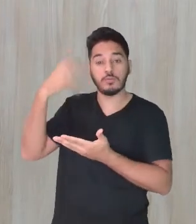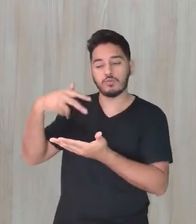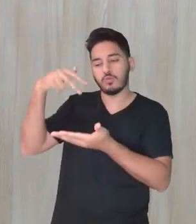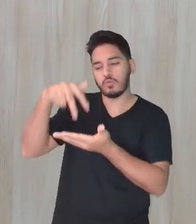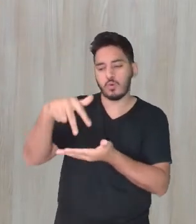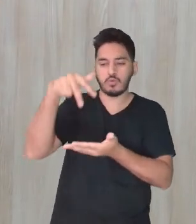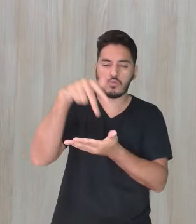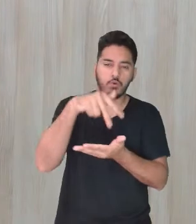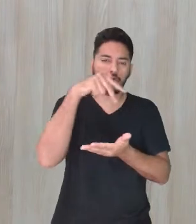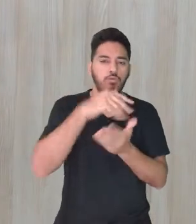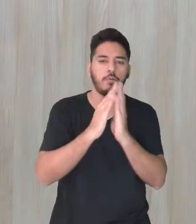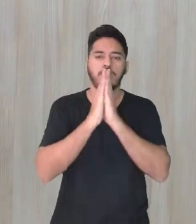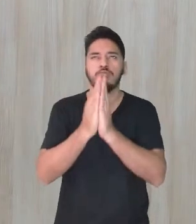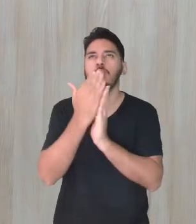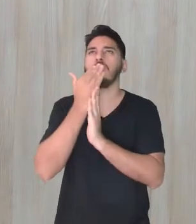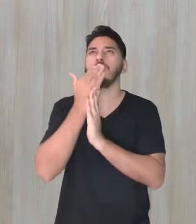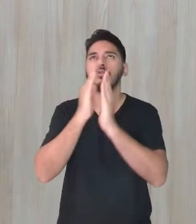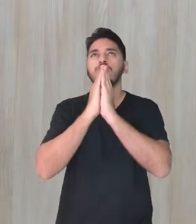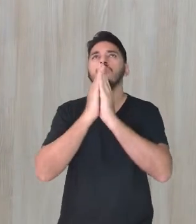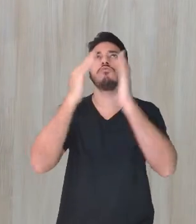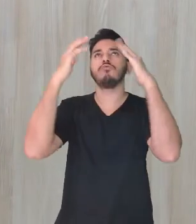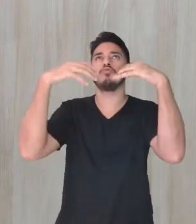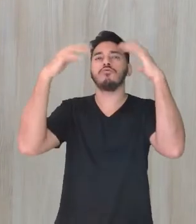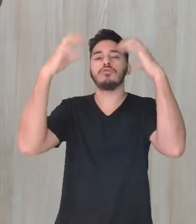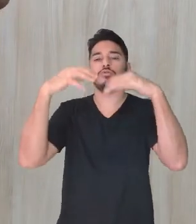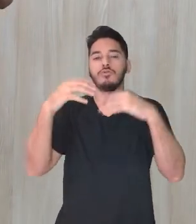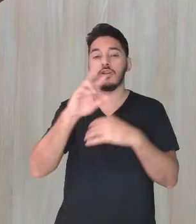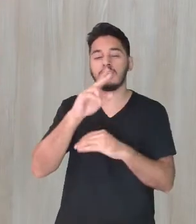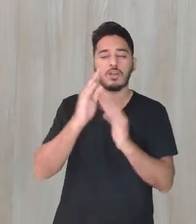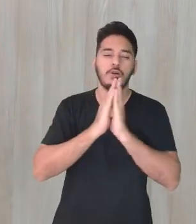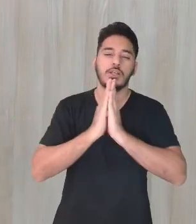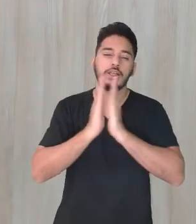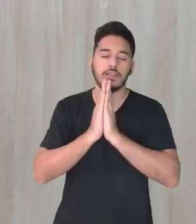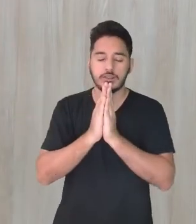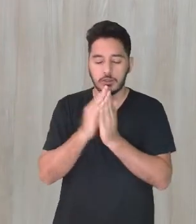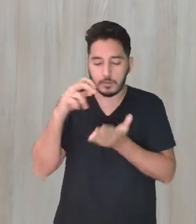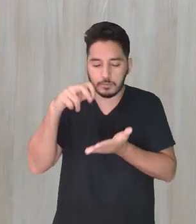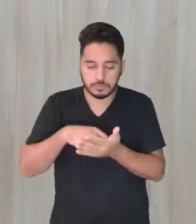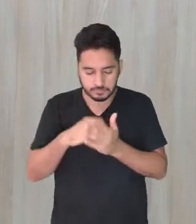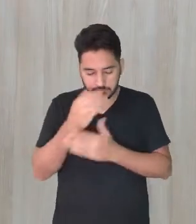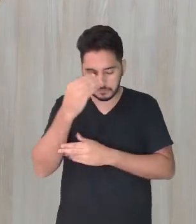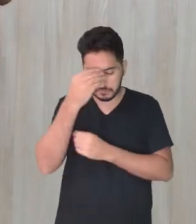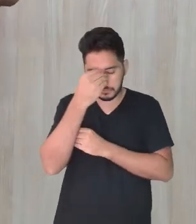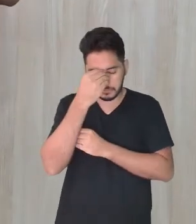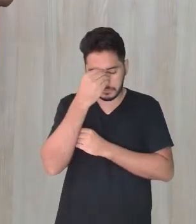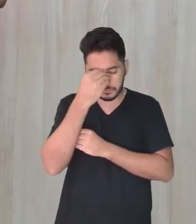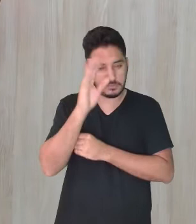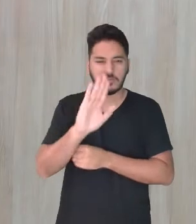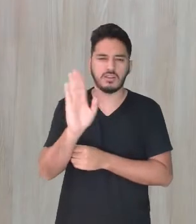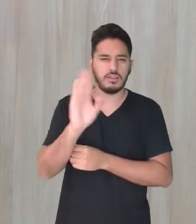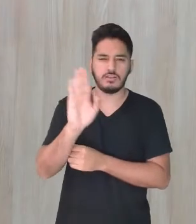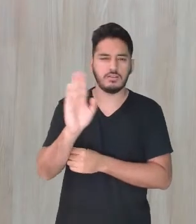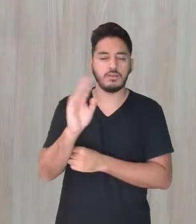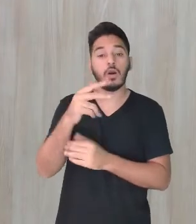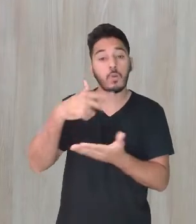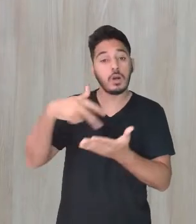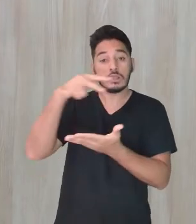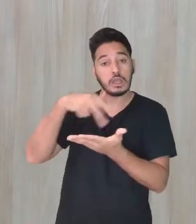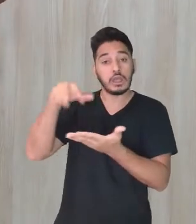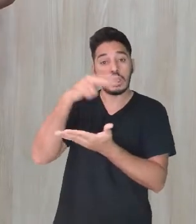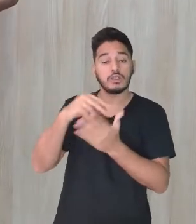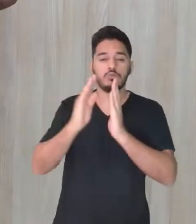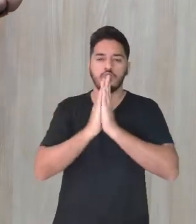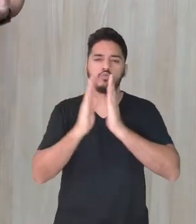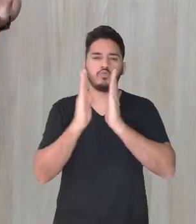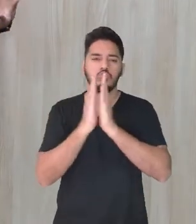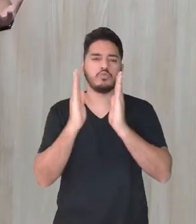para fazer esse pedido, né? É diferente. Não é uma oração direta que você para a joelha lá e fica... Não, eles fazem uma dança sagrada,